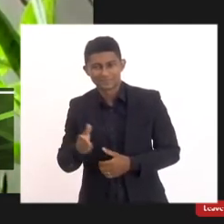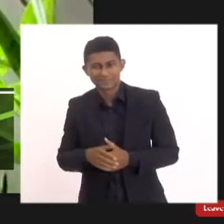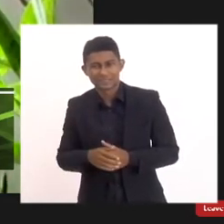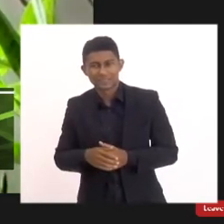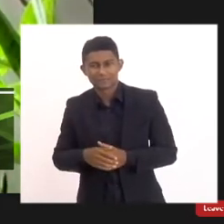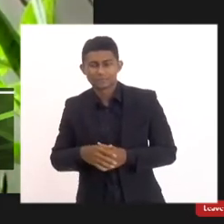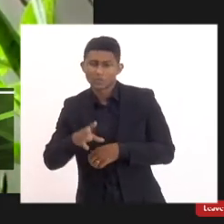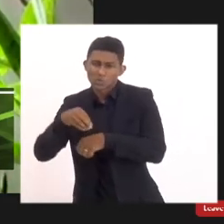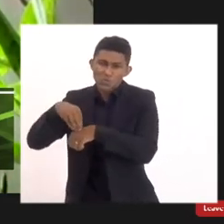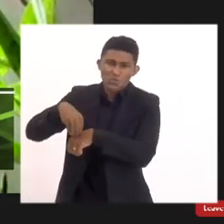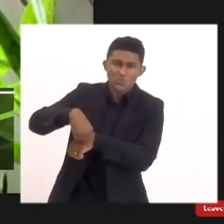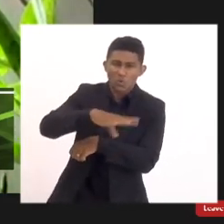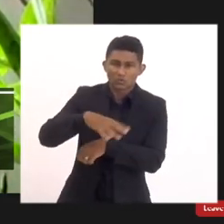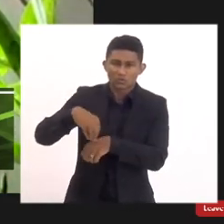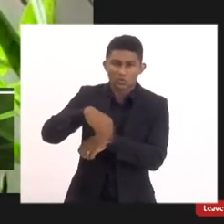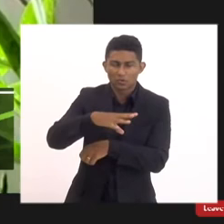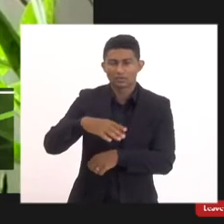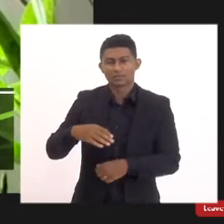sugeriu